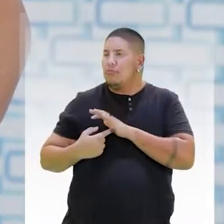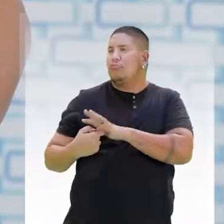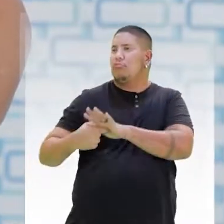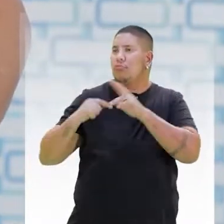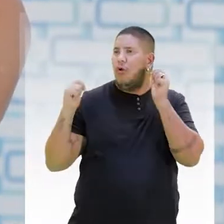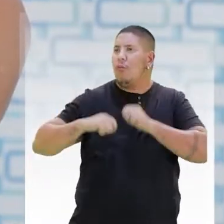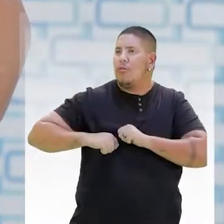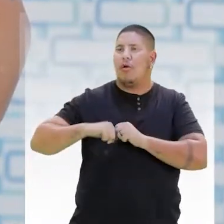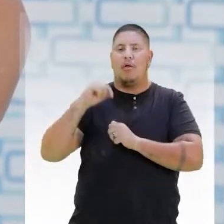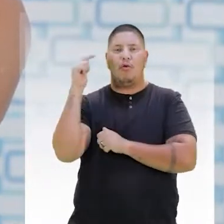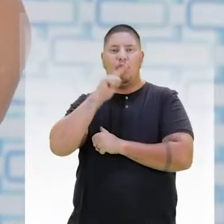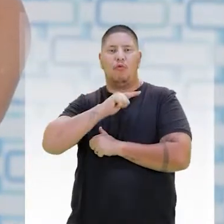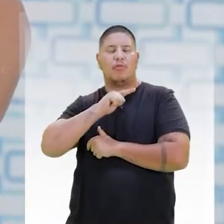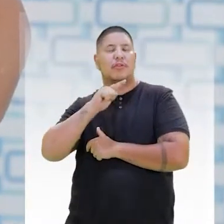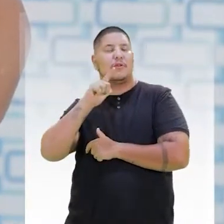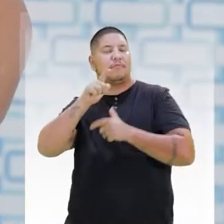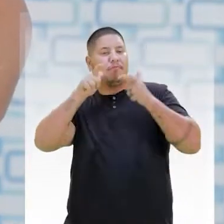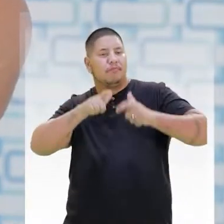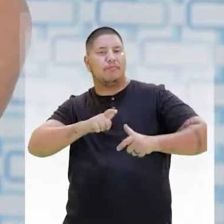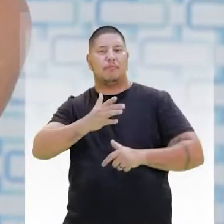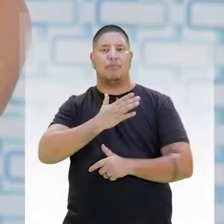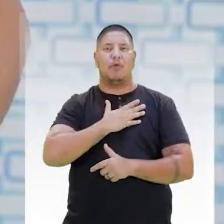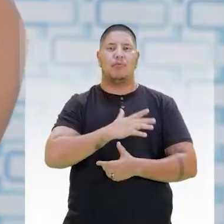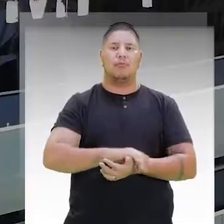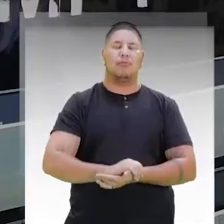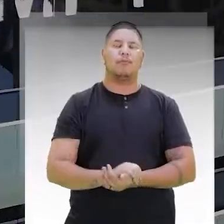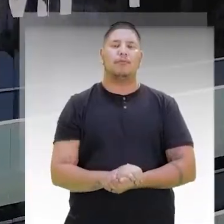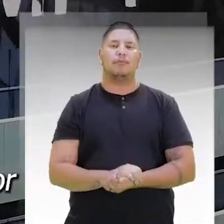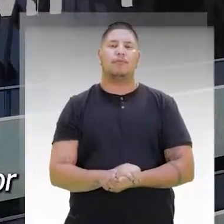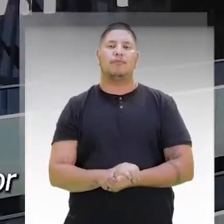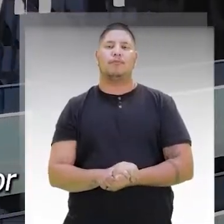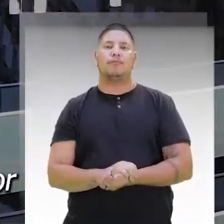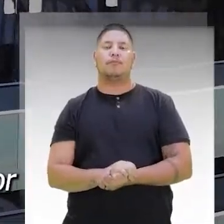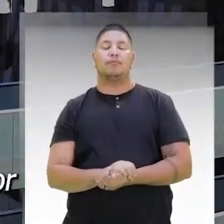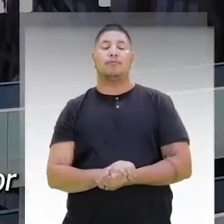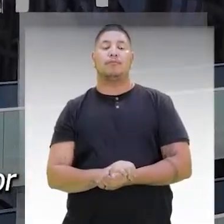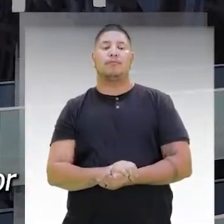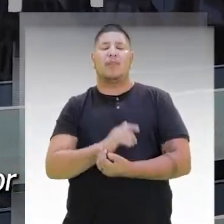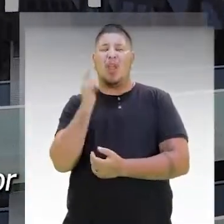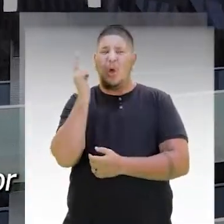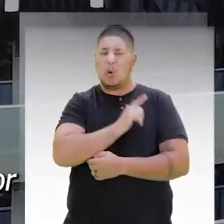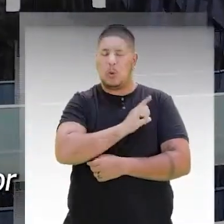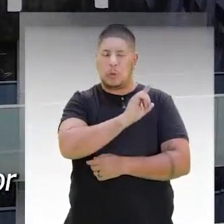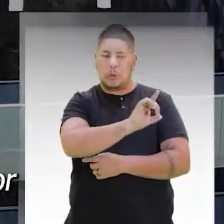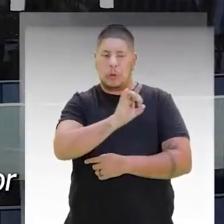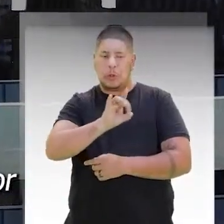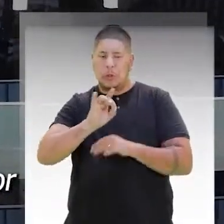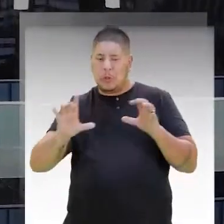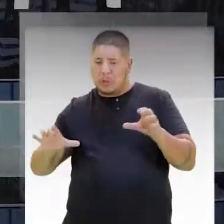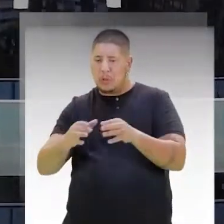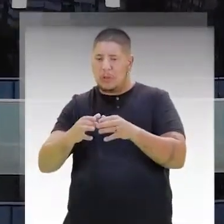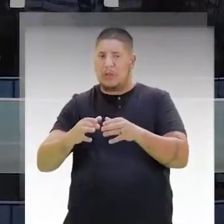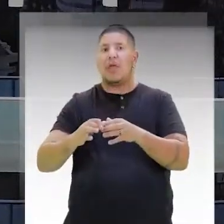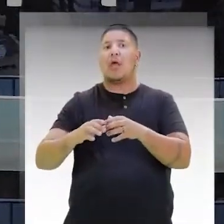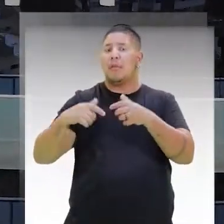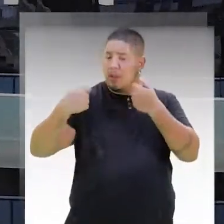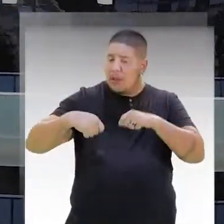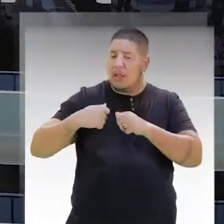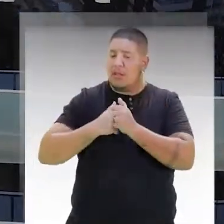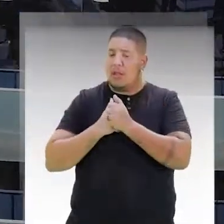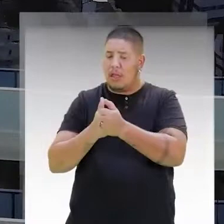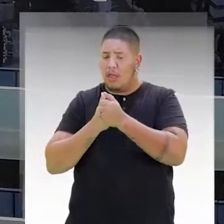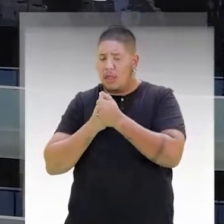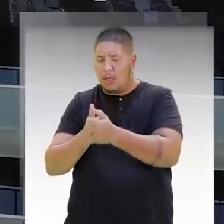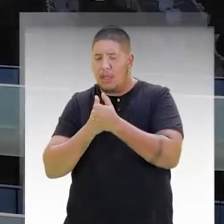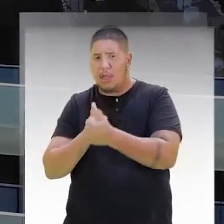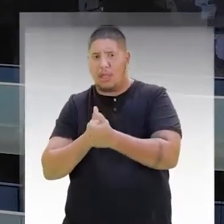potencial e consegui conquistar meu espaço. Mas a conquista individual e coletiva por espaço deve ser acompanhada por